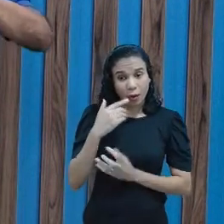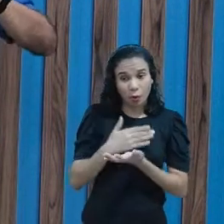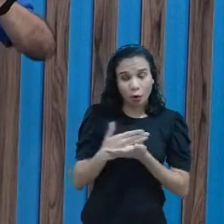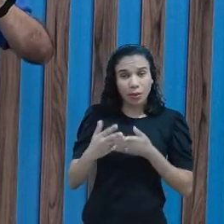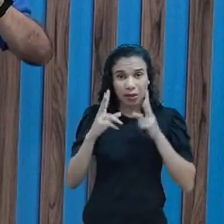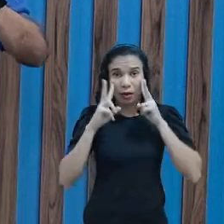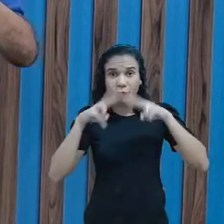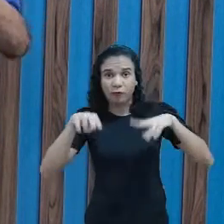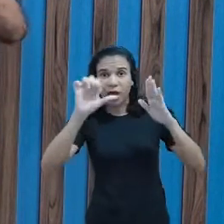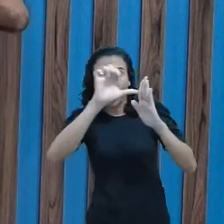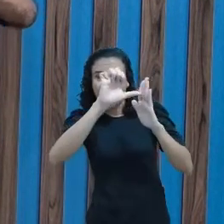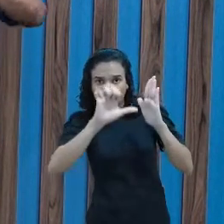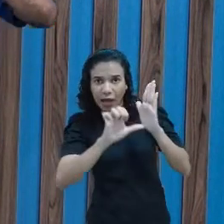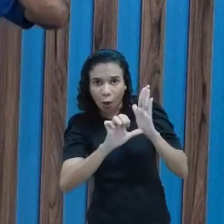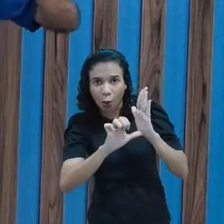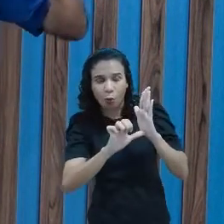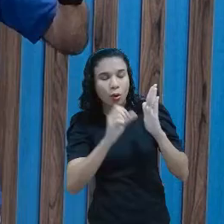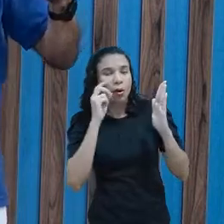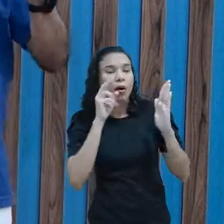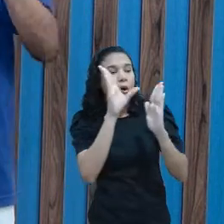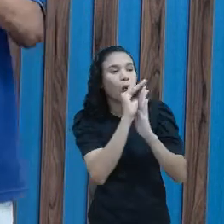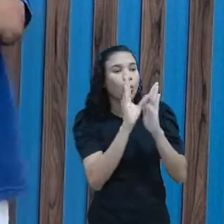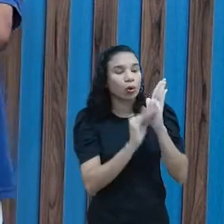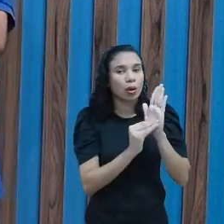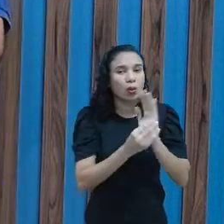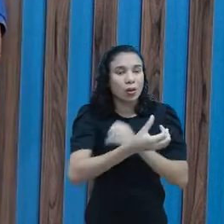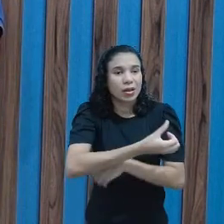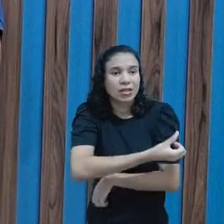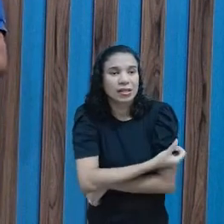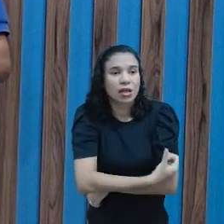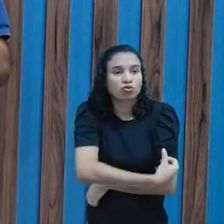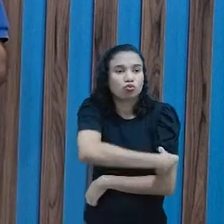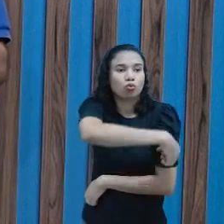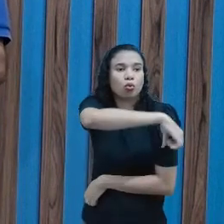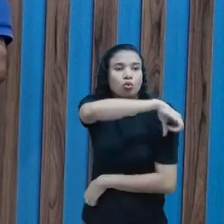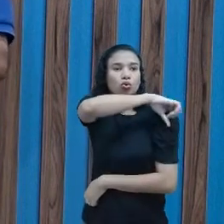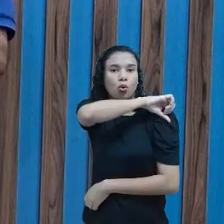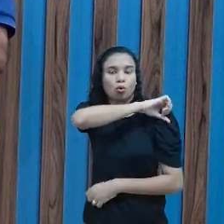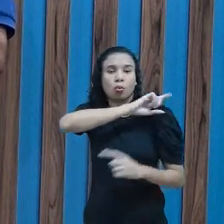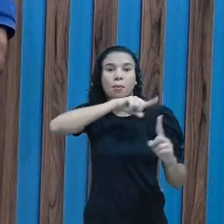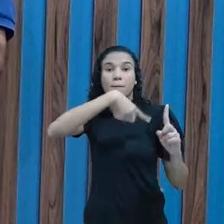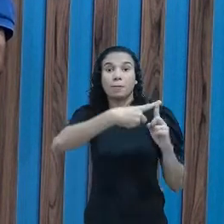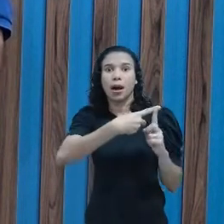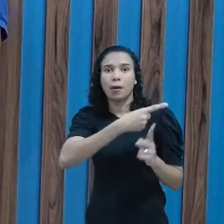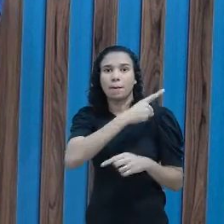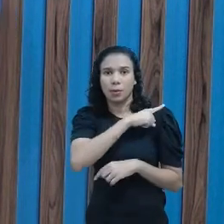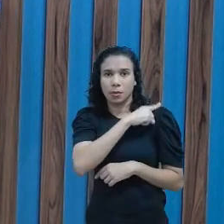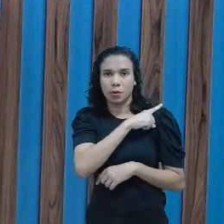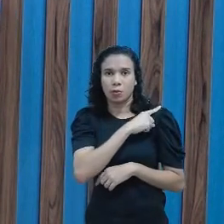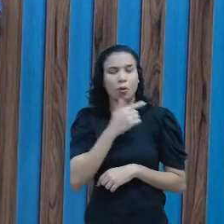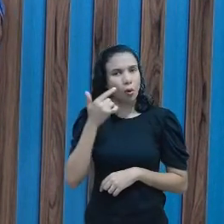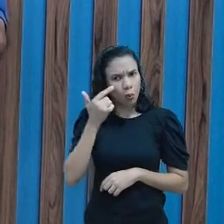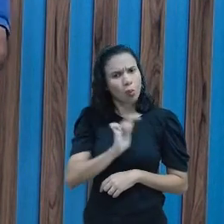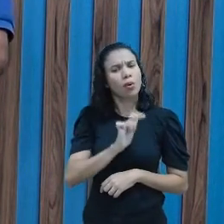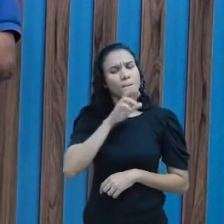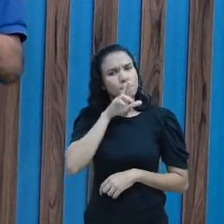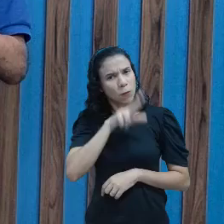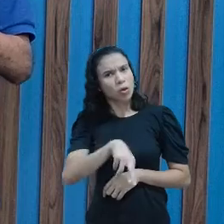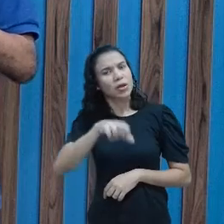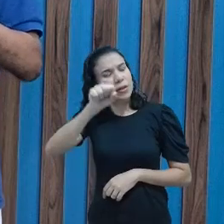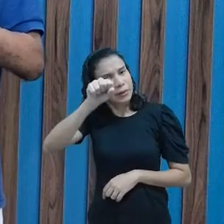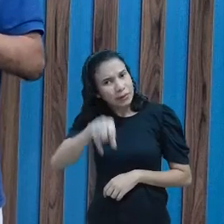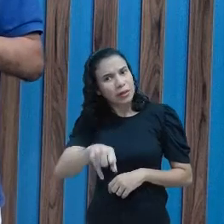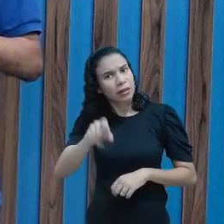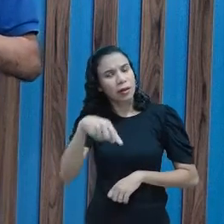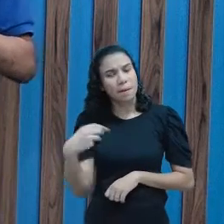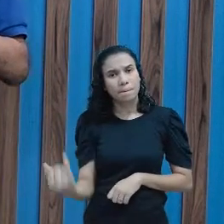do SSA1 em si, ele vai pegar os conteúdos de sexto ao nono mais o do primeiro. Então, você vai ver que realmente dá para você fazer. E é importante você